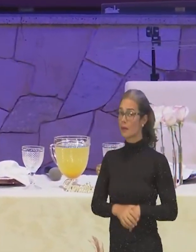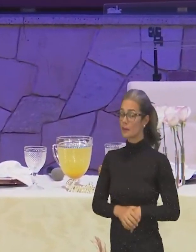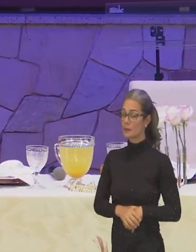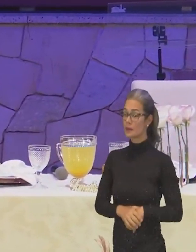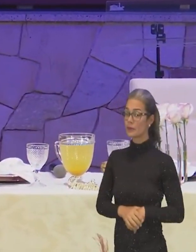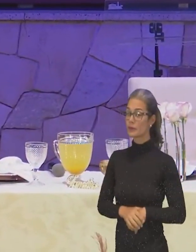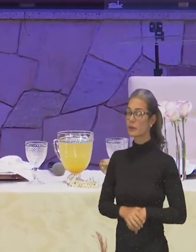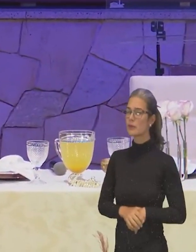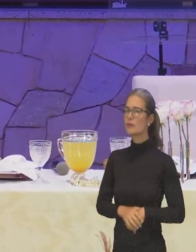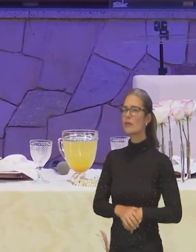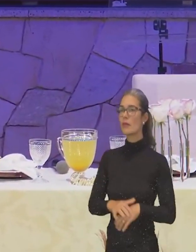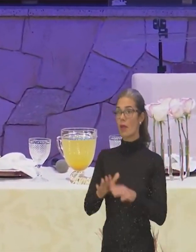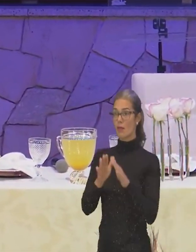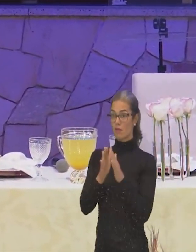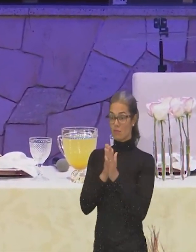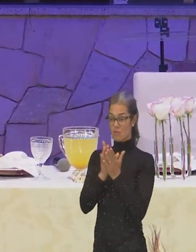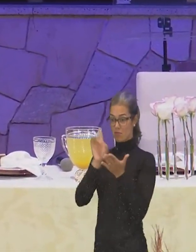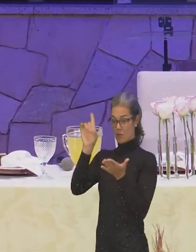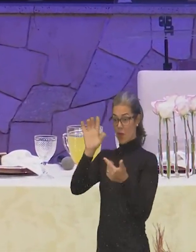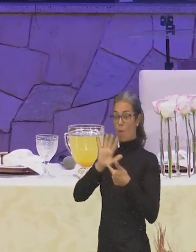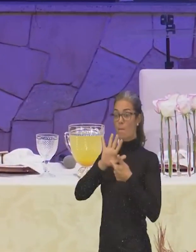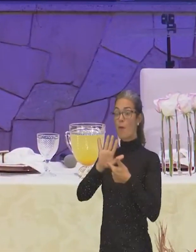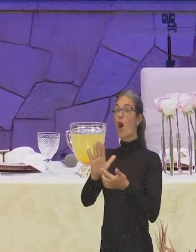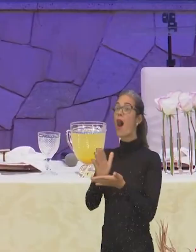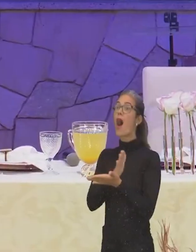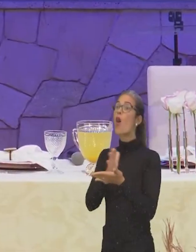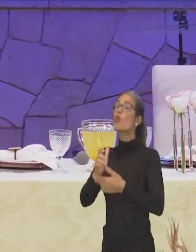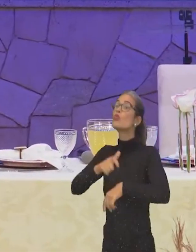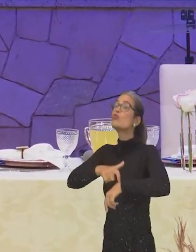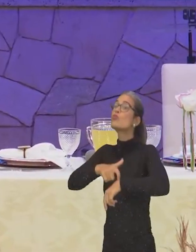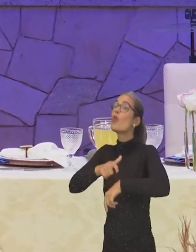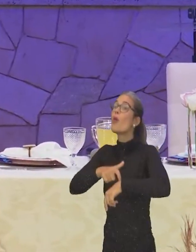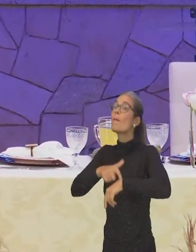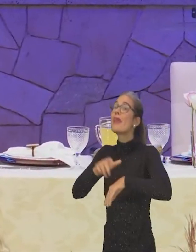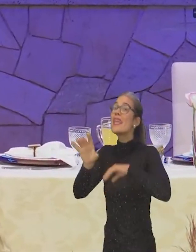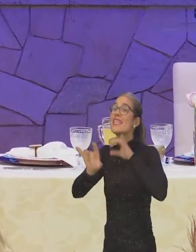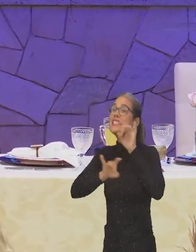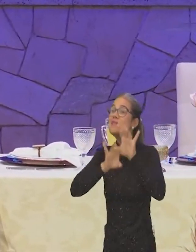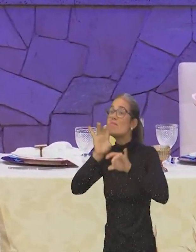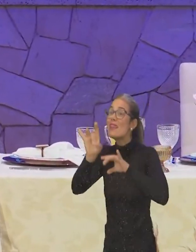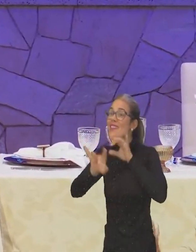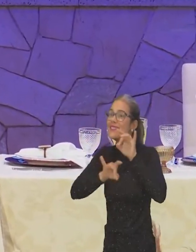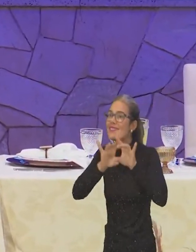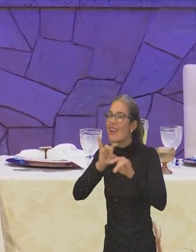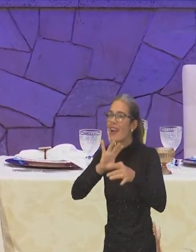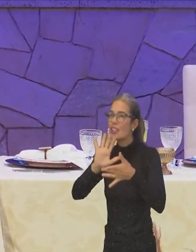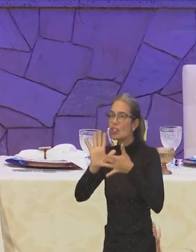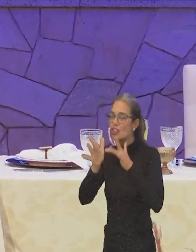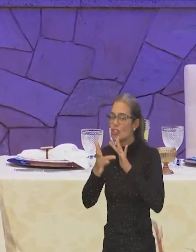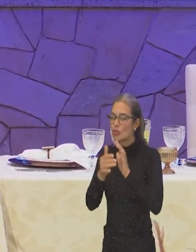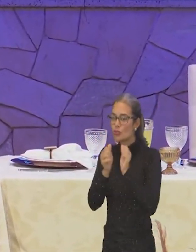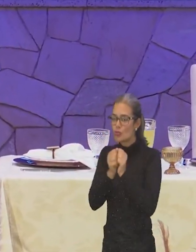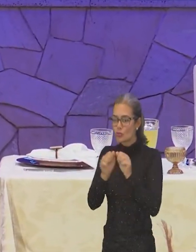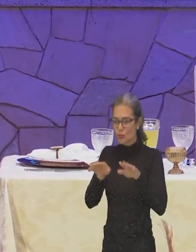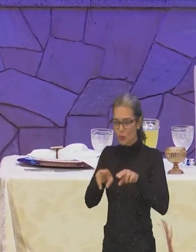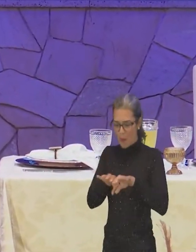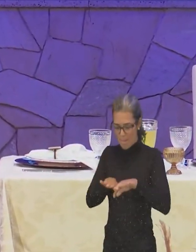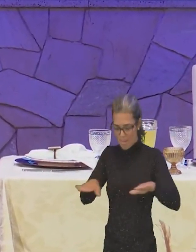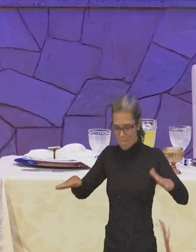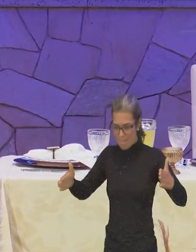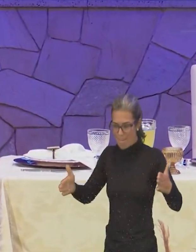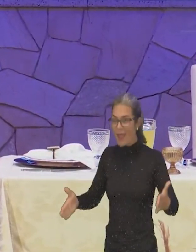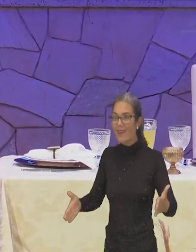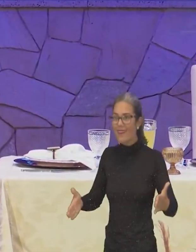refeições que a Bíblia marca encontros específicos. Foi através de uma